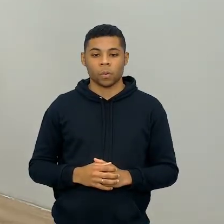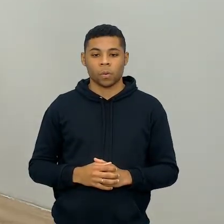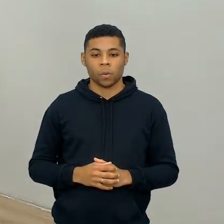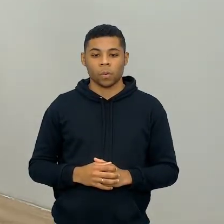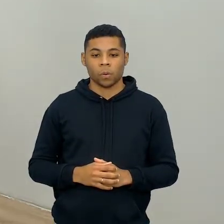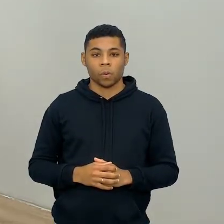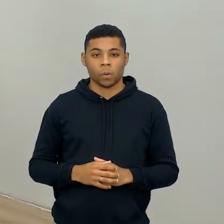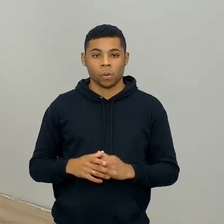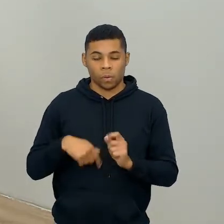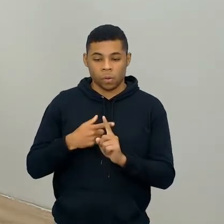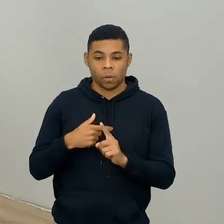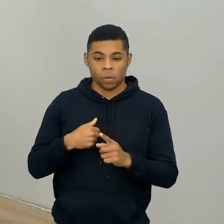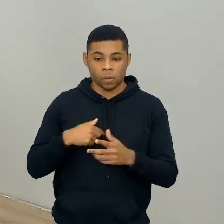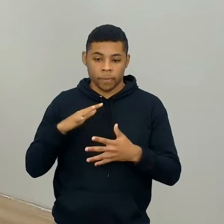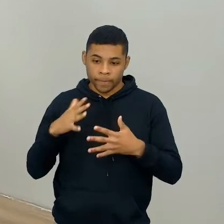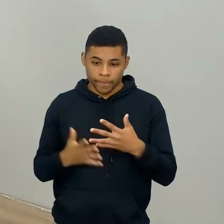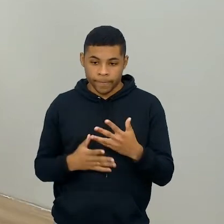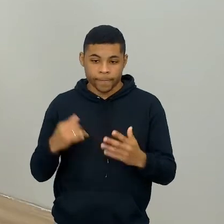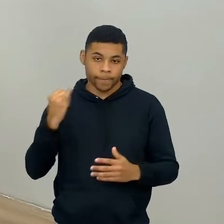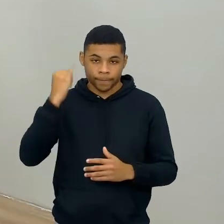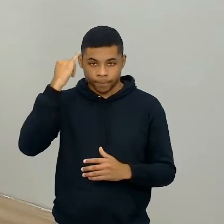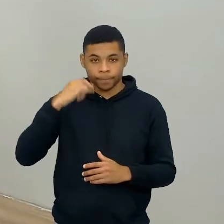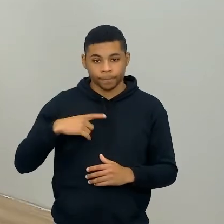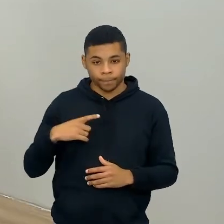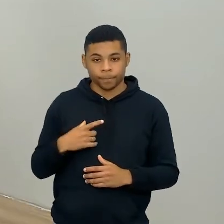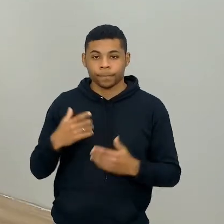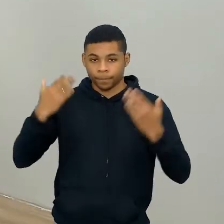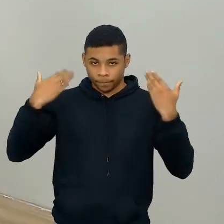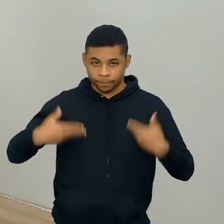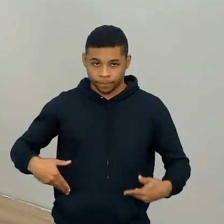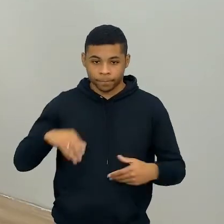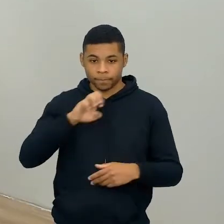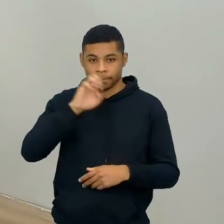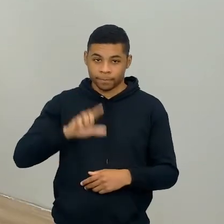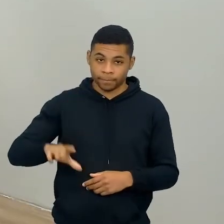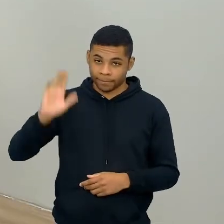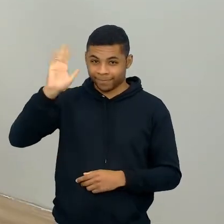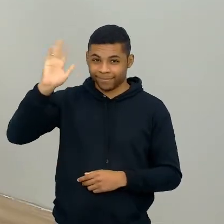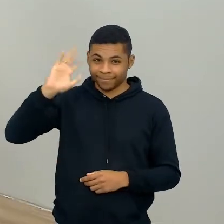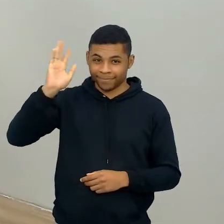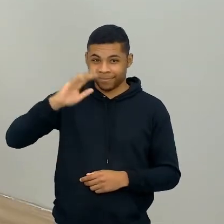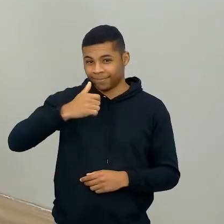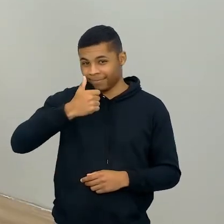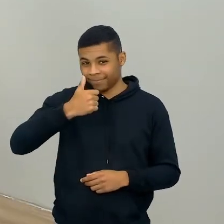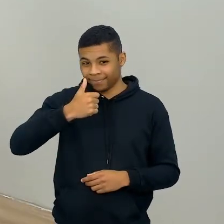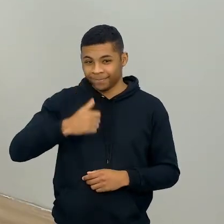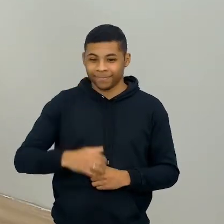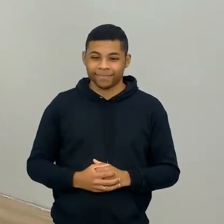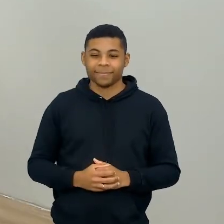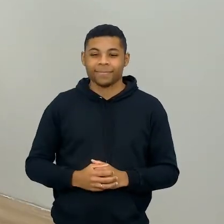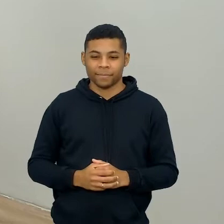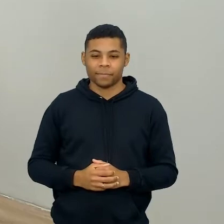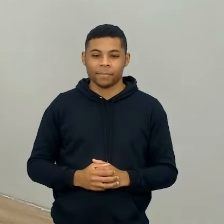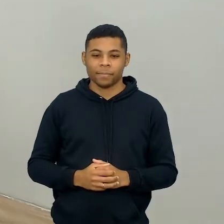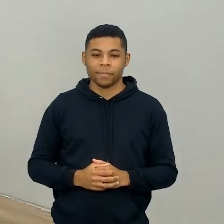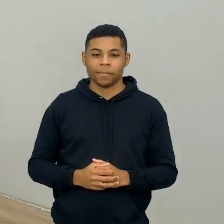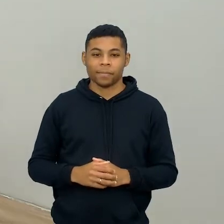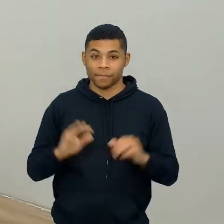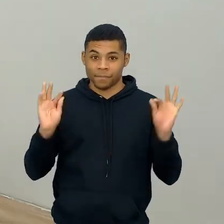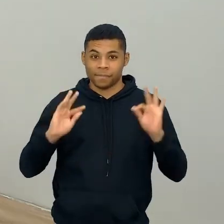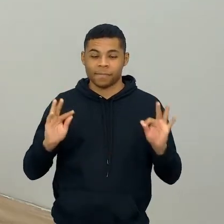de Libras, que é super importante, a gente tem o Ezequiel. Dá um tchauzinho, Ezequiel. Olha lá, Ezequiel, todo meninão